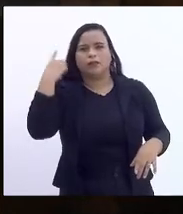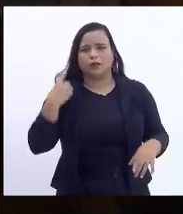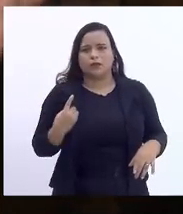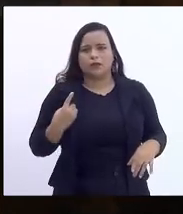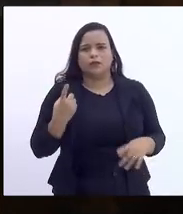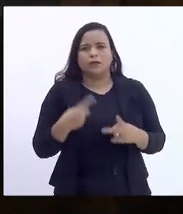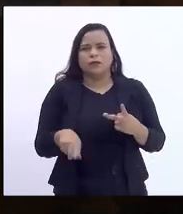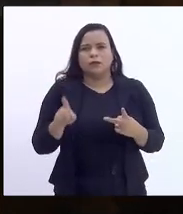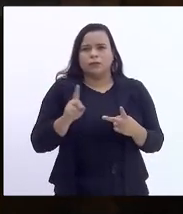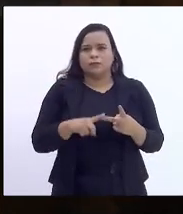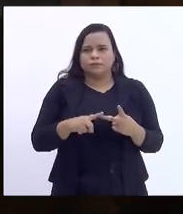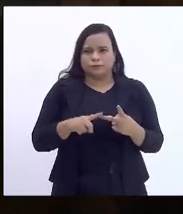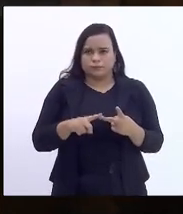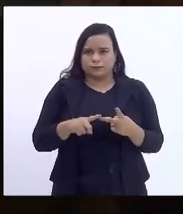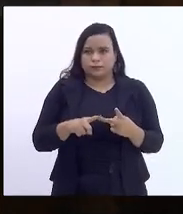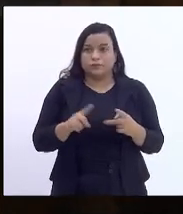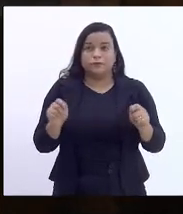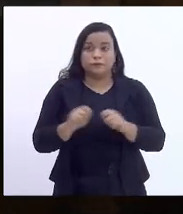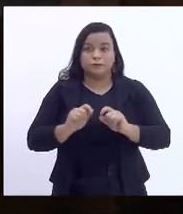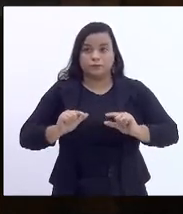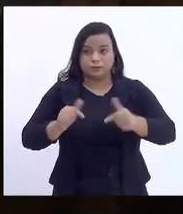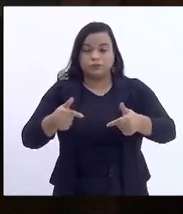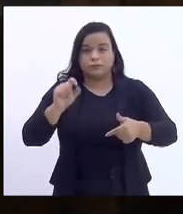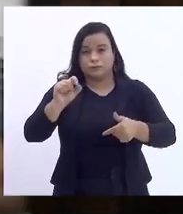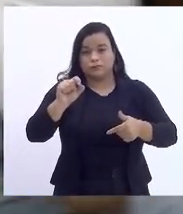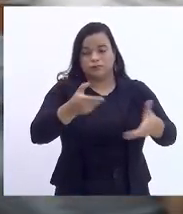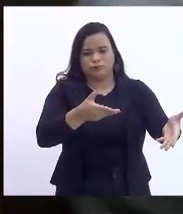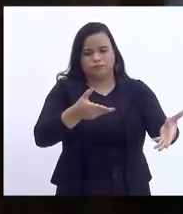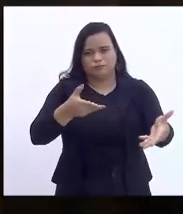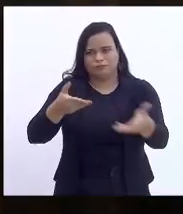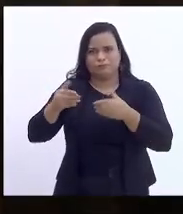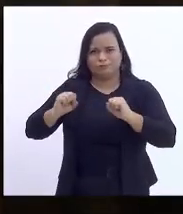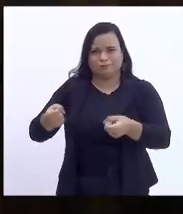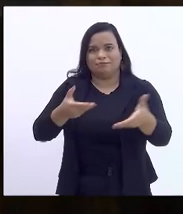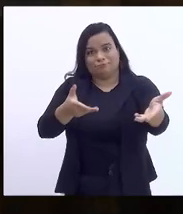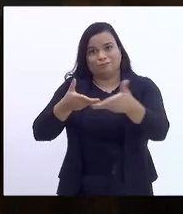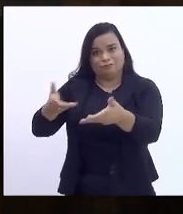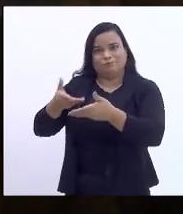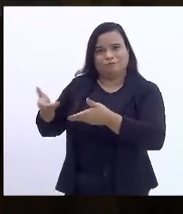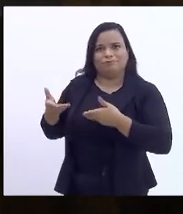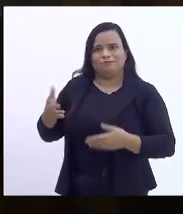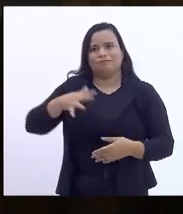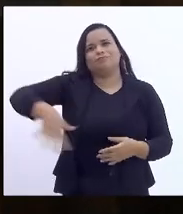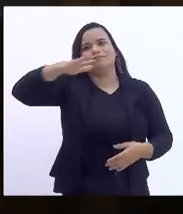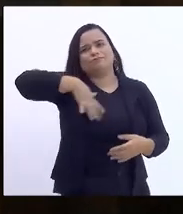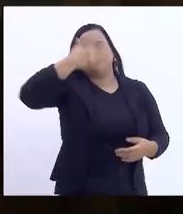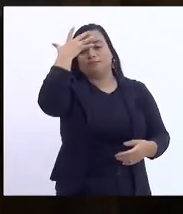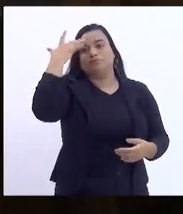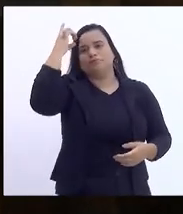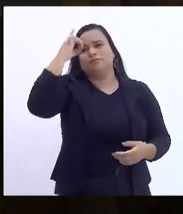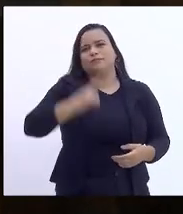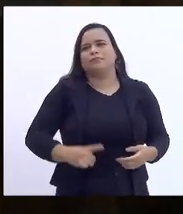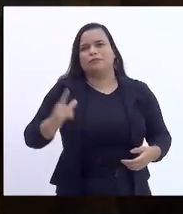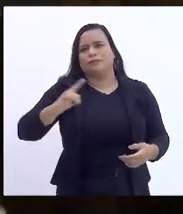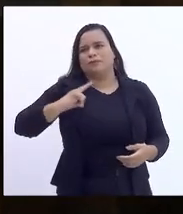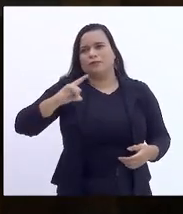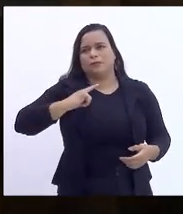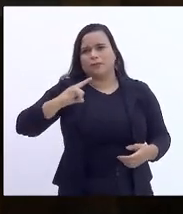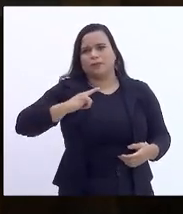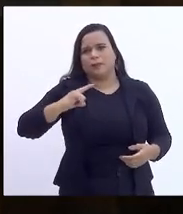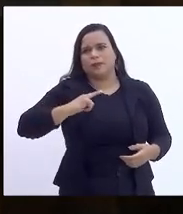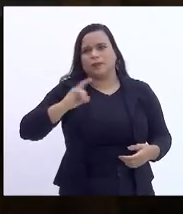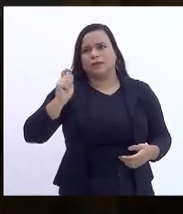Dani que faça um convite aqueles que de direito possa